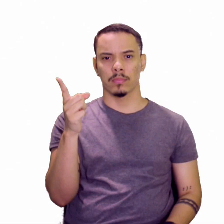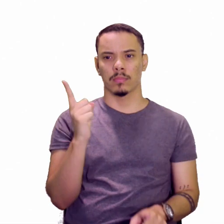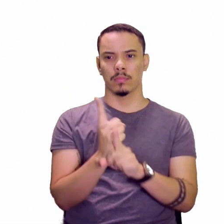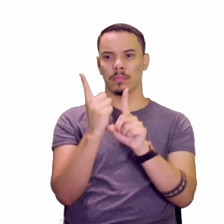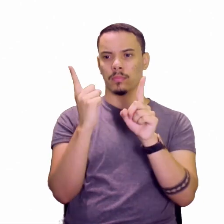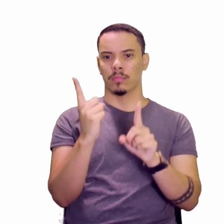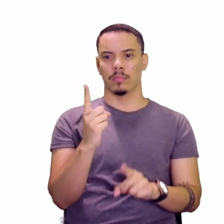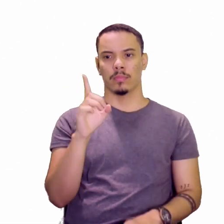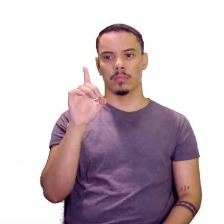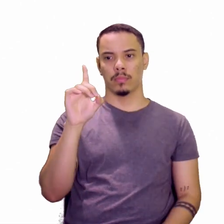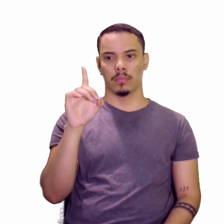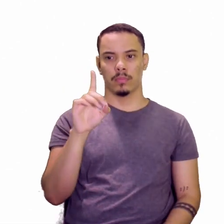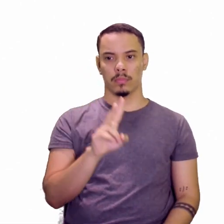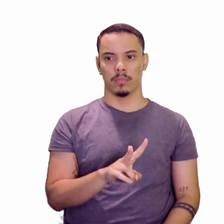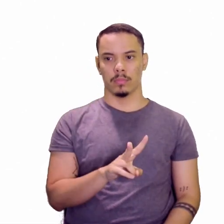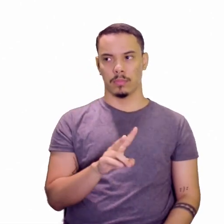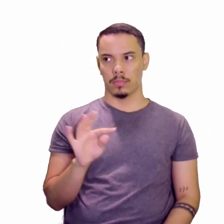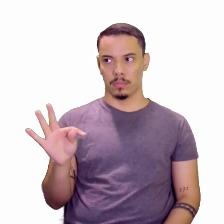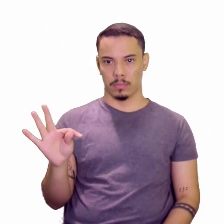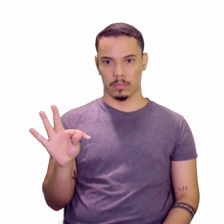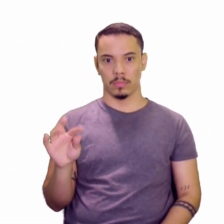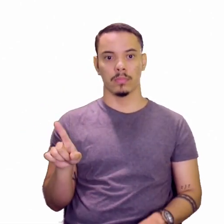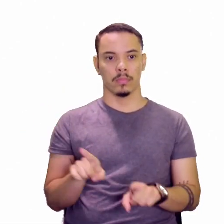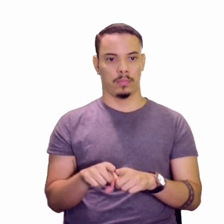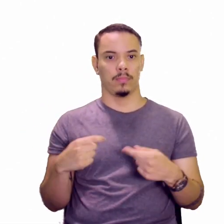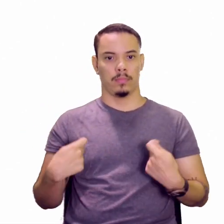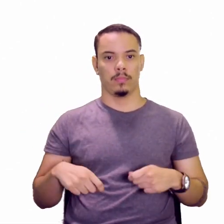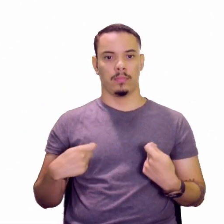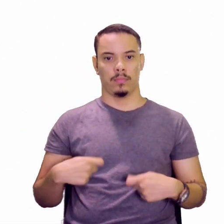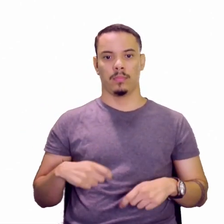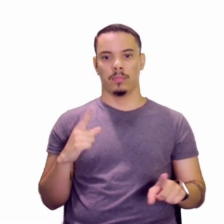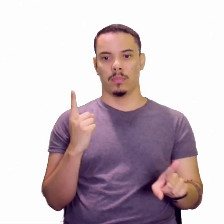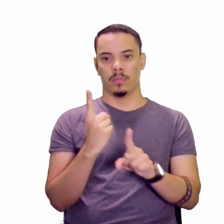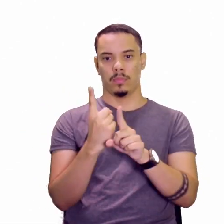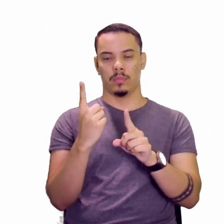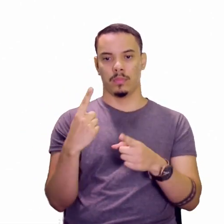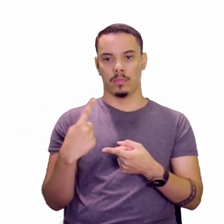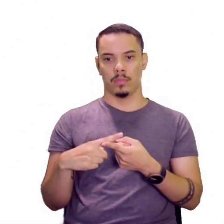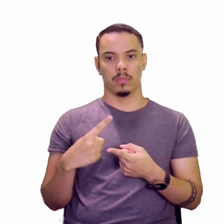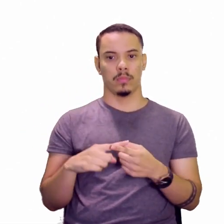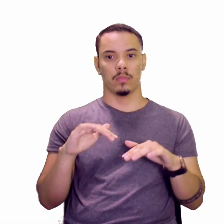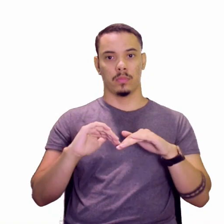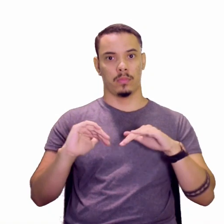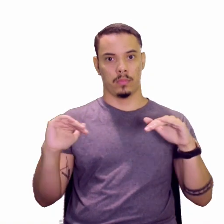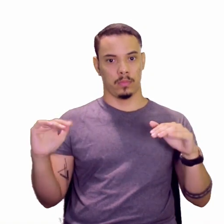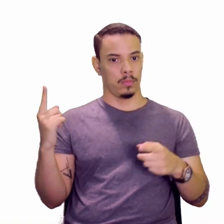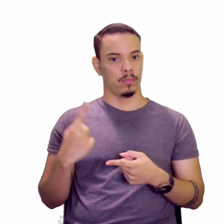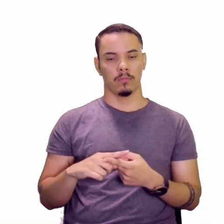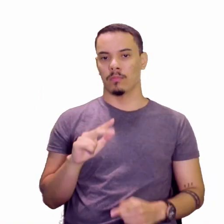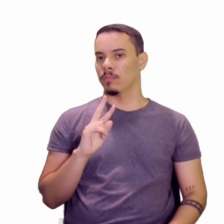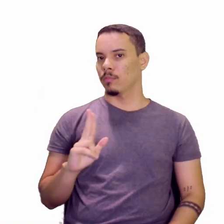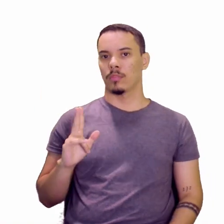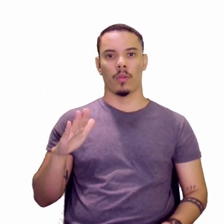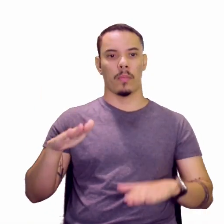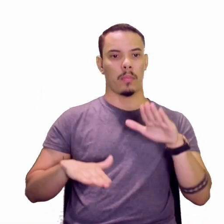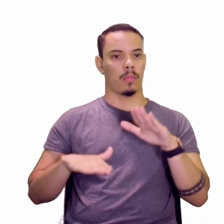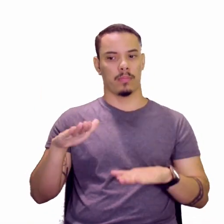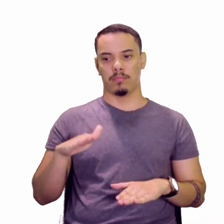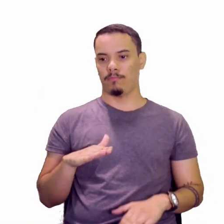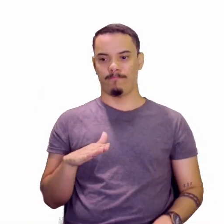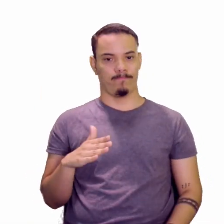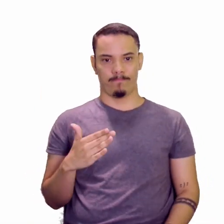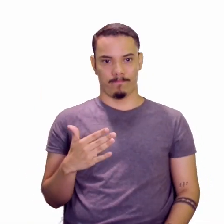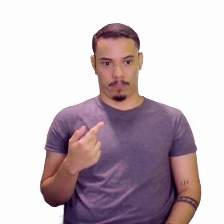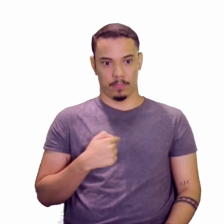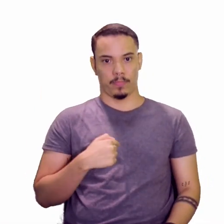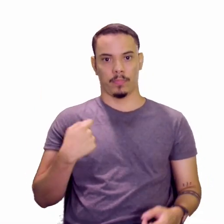de sobreviver. Precisamos encontrar esse tempo aí em cada trecho separado, porque não é média aritmética, né? Então,